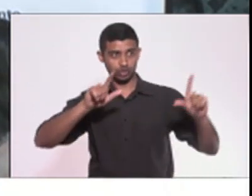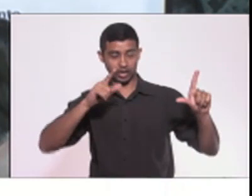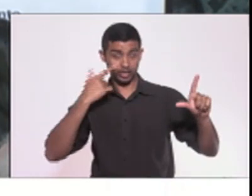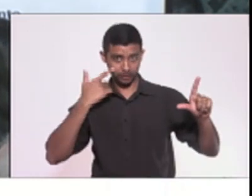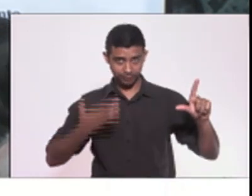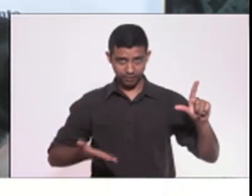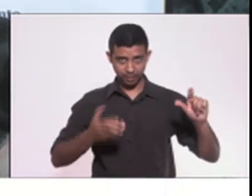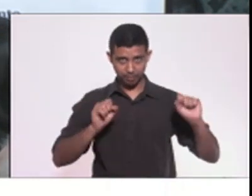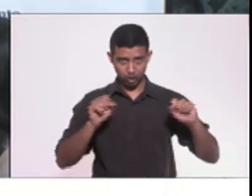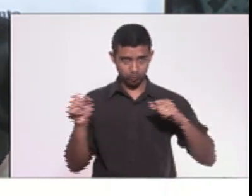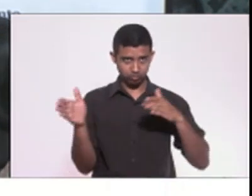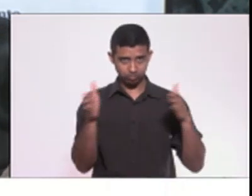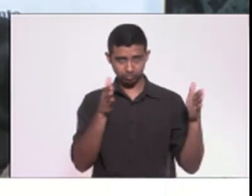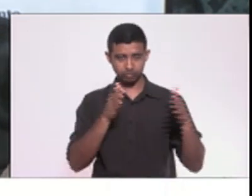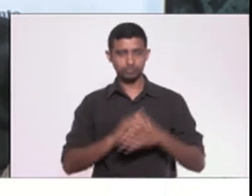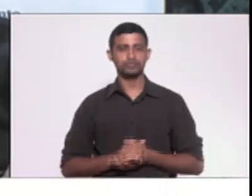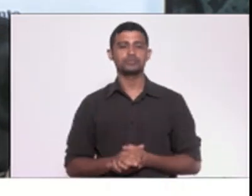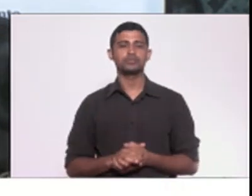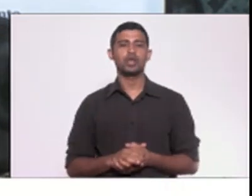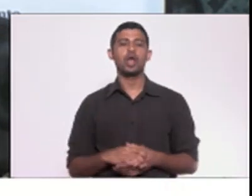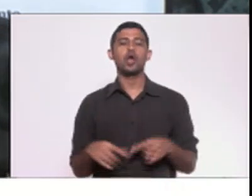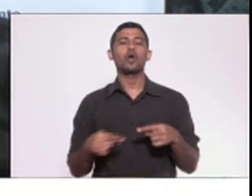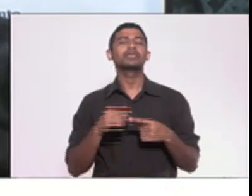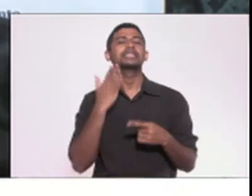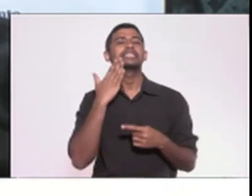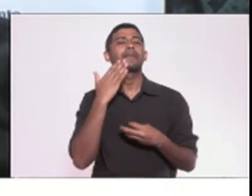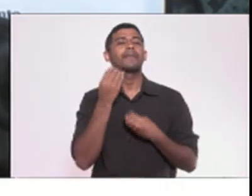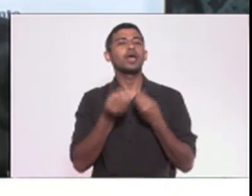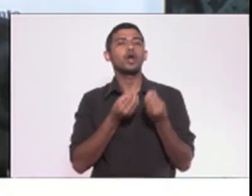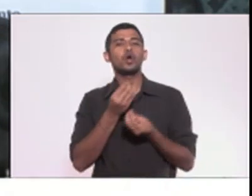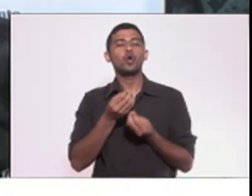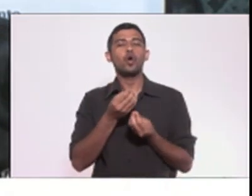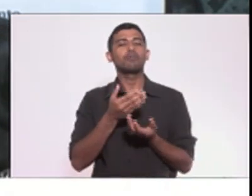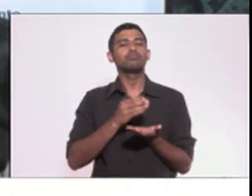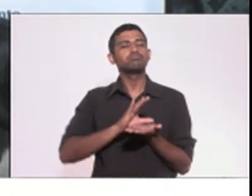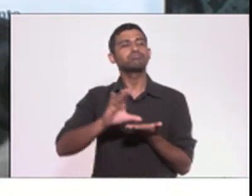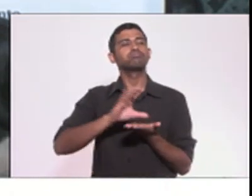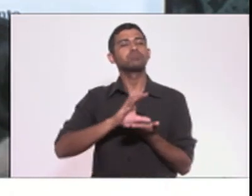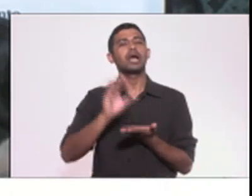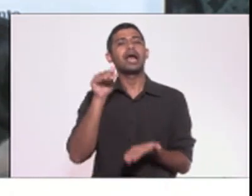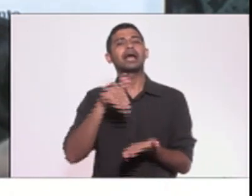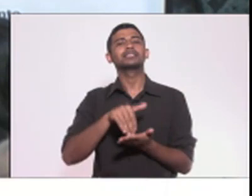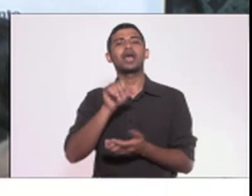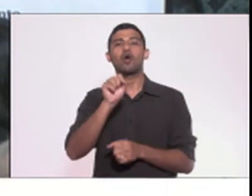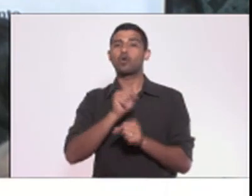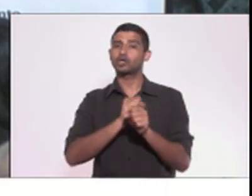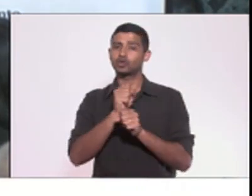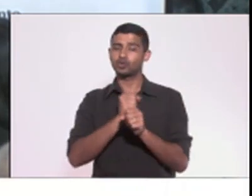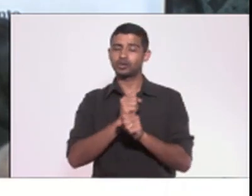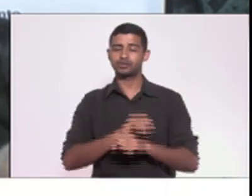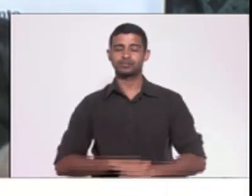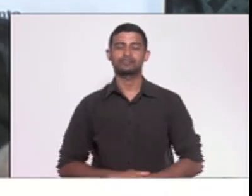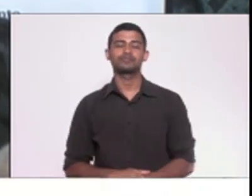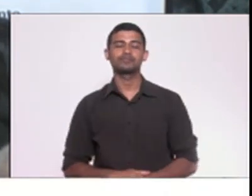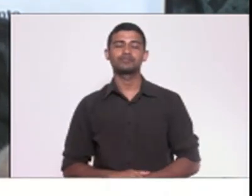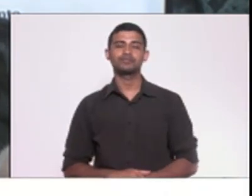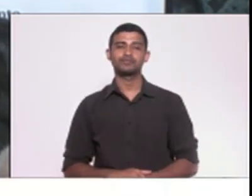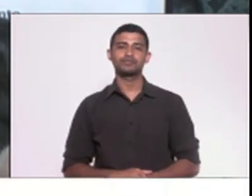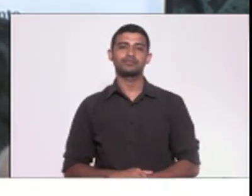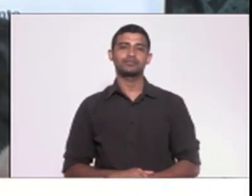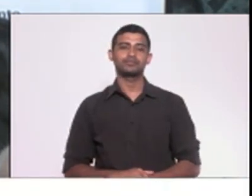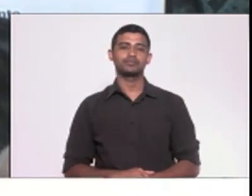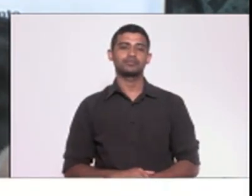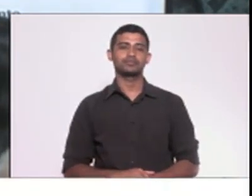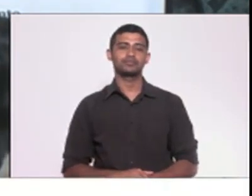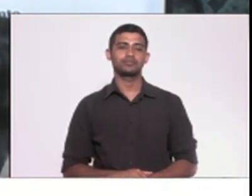passar, são as condições de financiamento que vão até 8 anos e que hoje, basicamente,